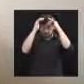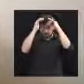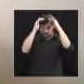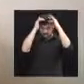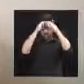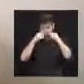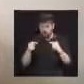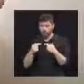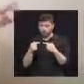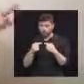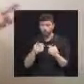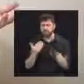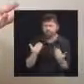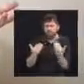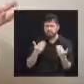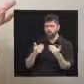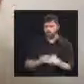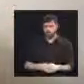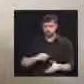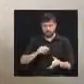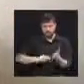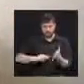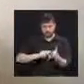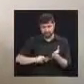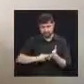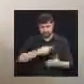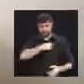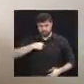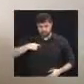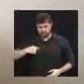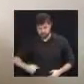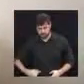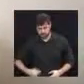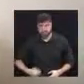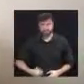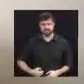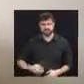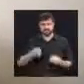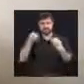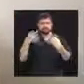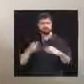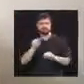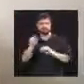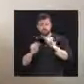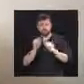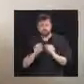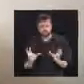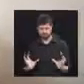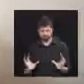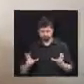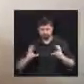Yang, o parasimpático ao Yin. E o chinês fala assim,